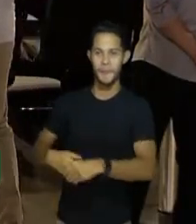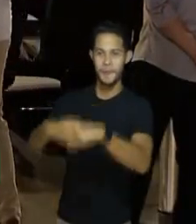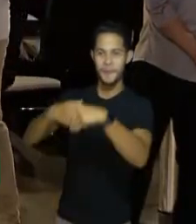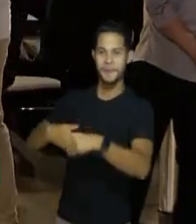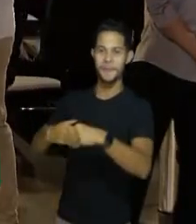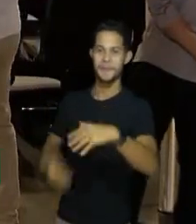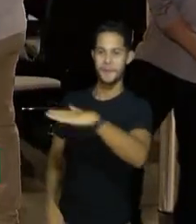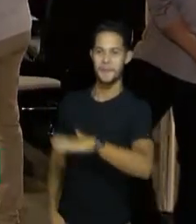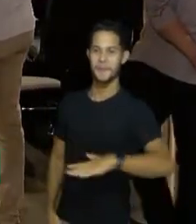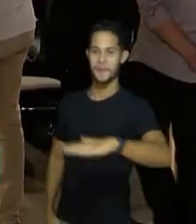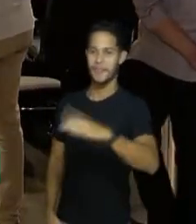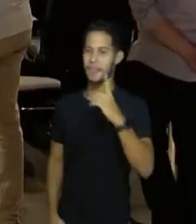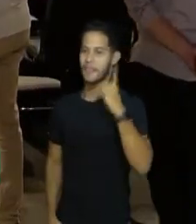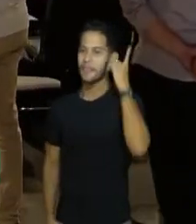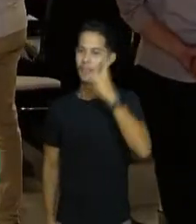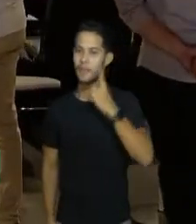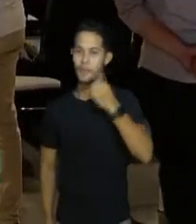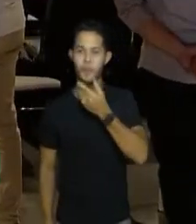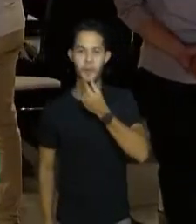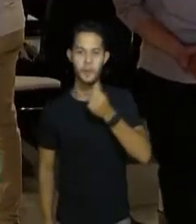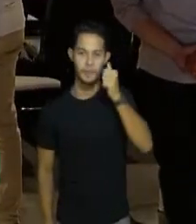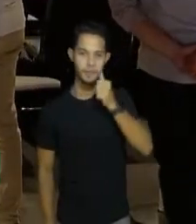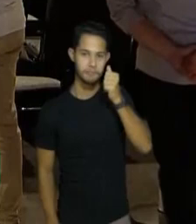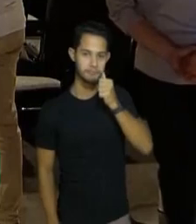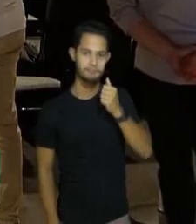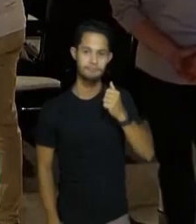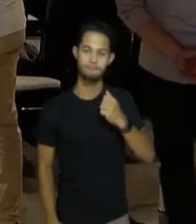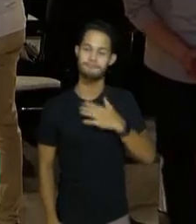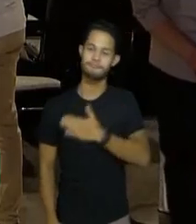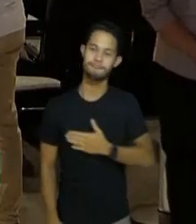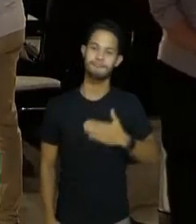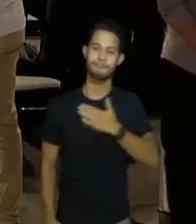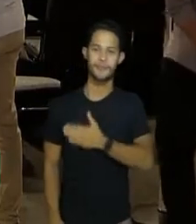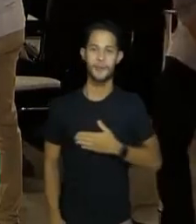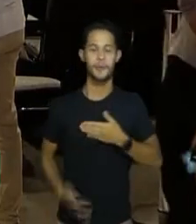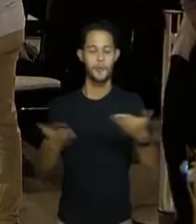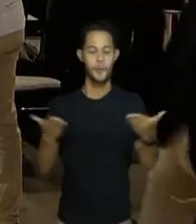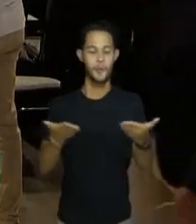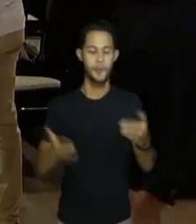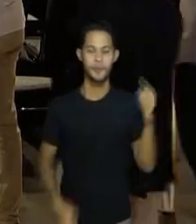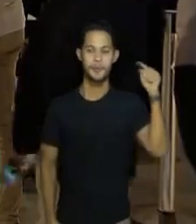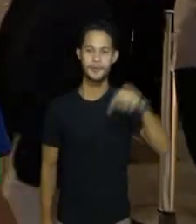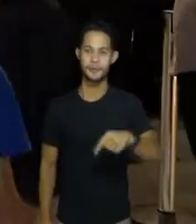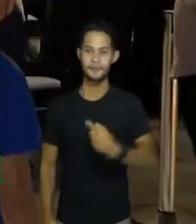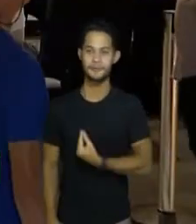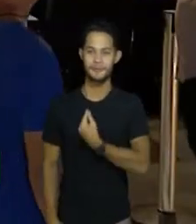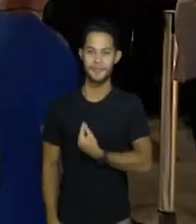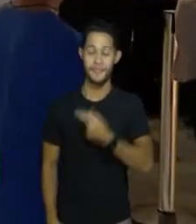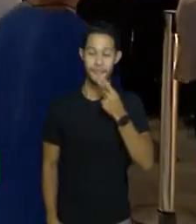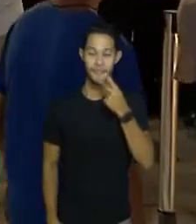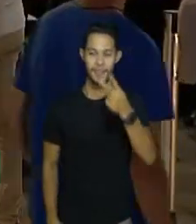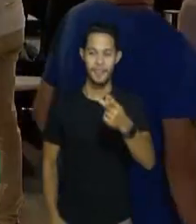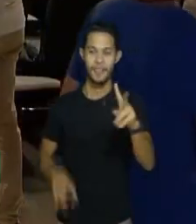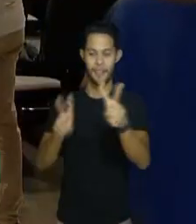deputados, deputadas. É uma satisfação imensa estar aqui, falar de um produto